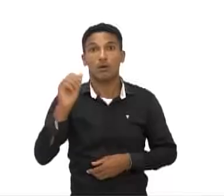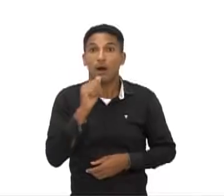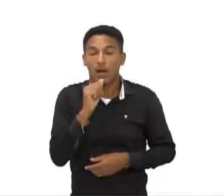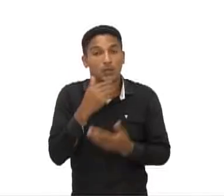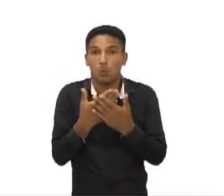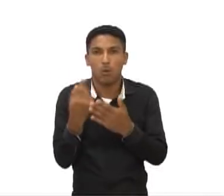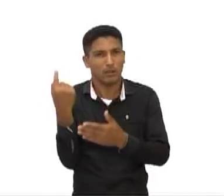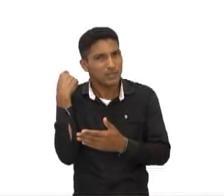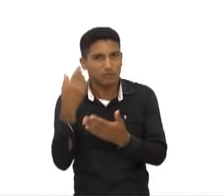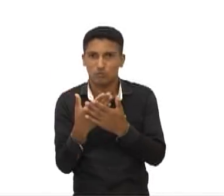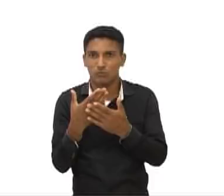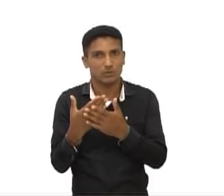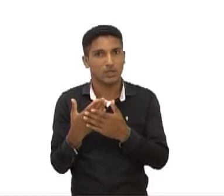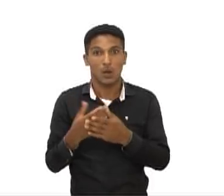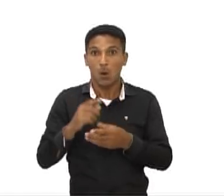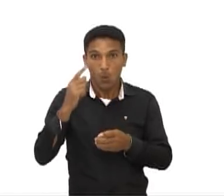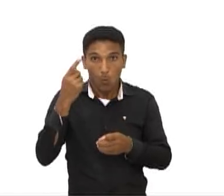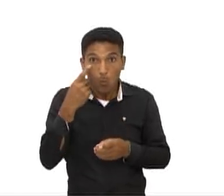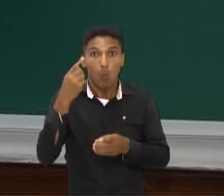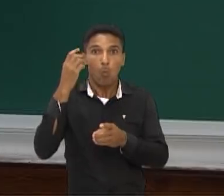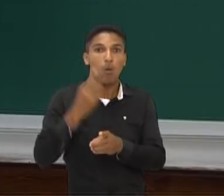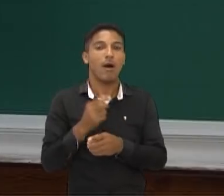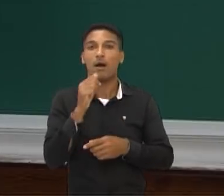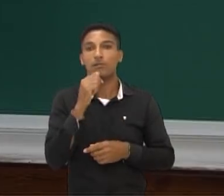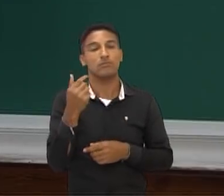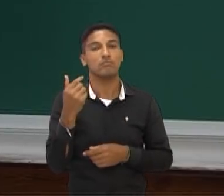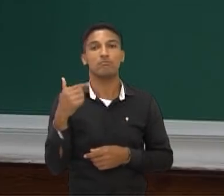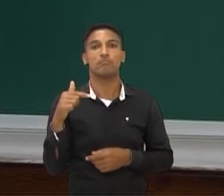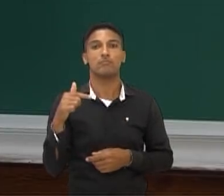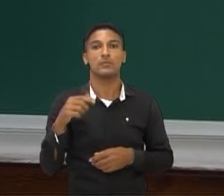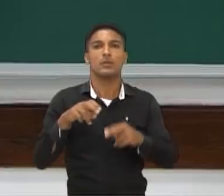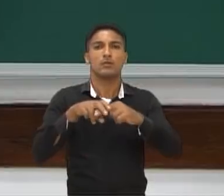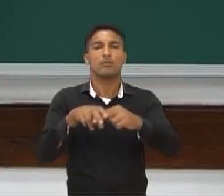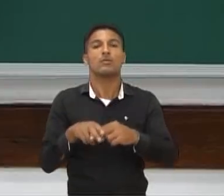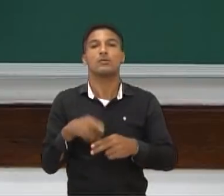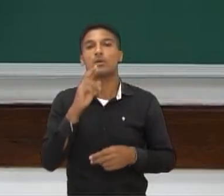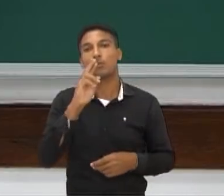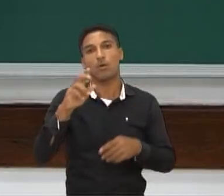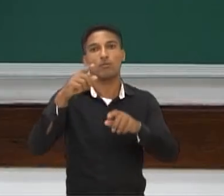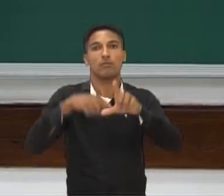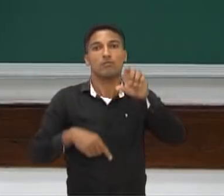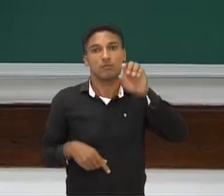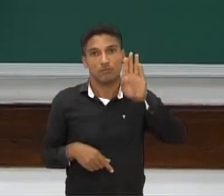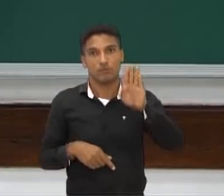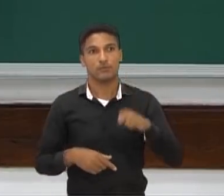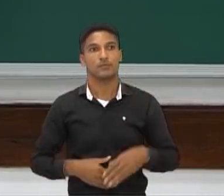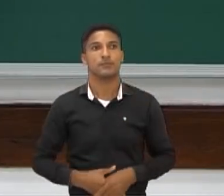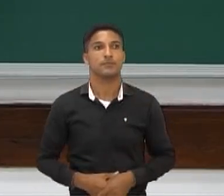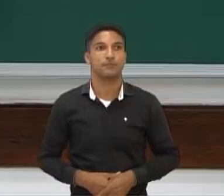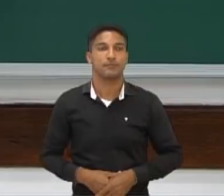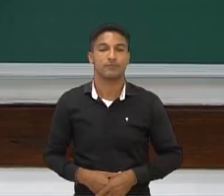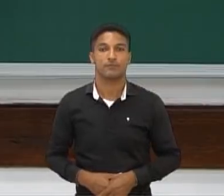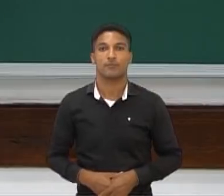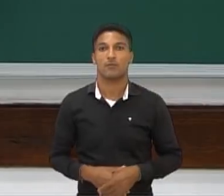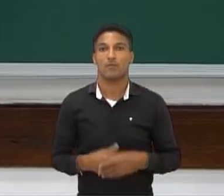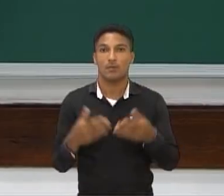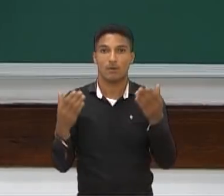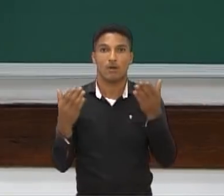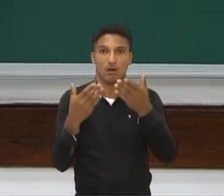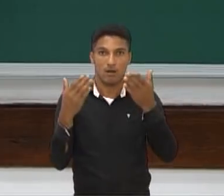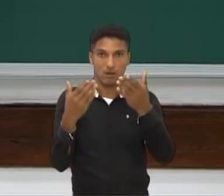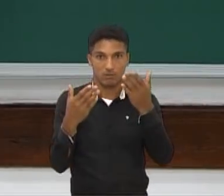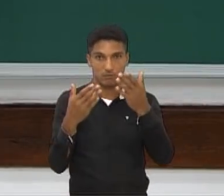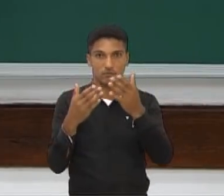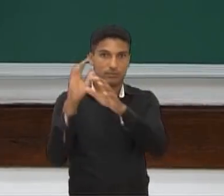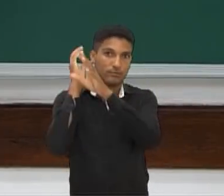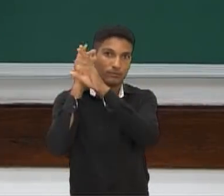correta, resposta a letra B. E agora, é claro, eu quero fazer uma breve retomada do que nós